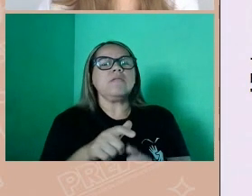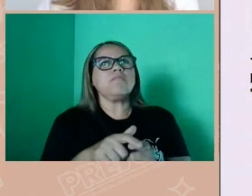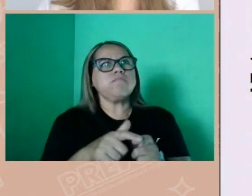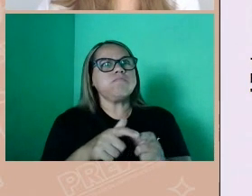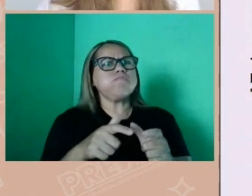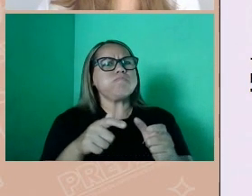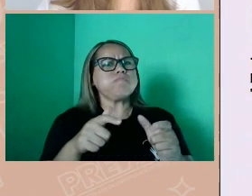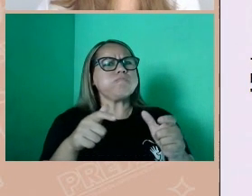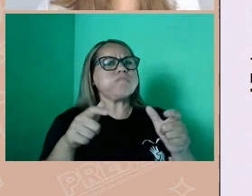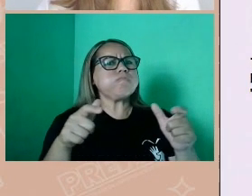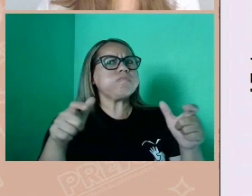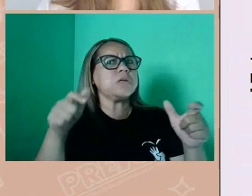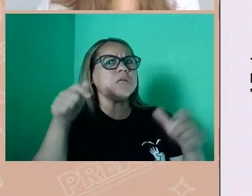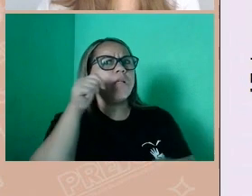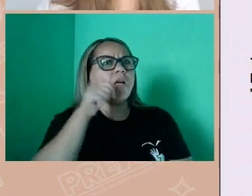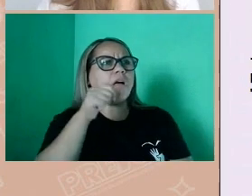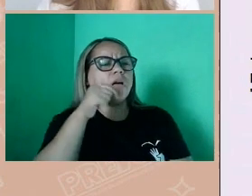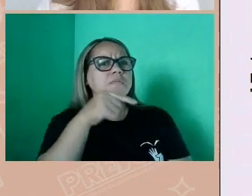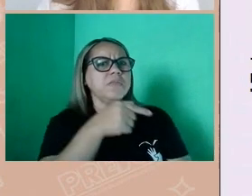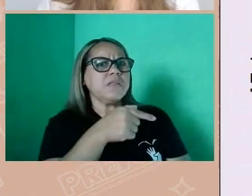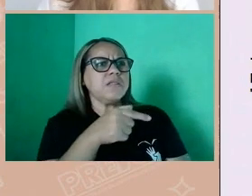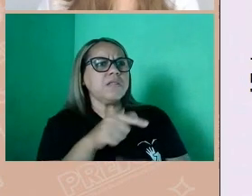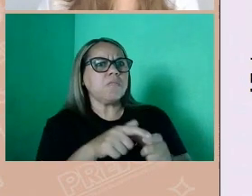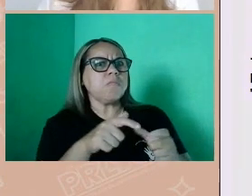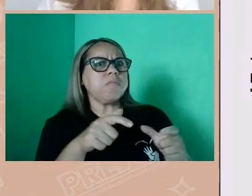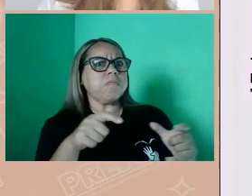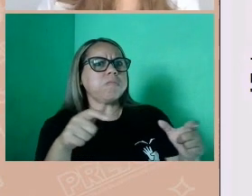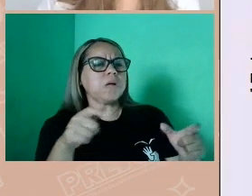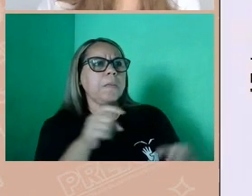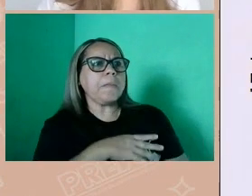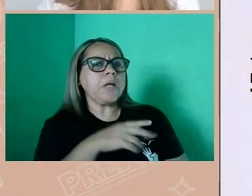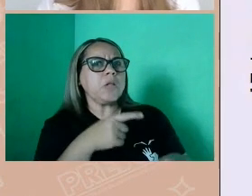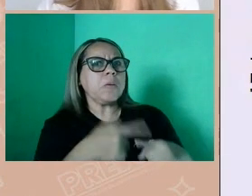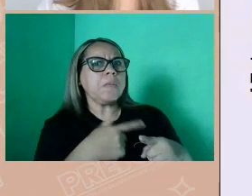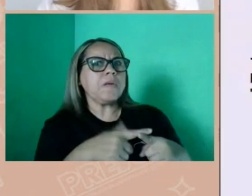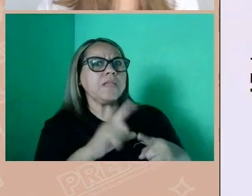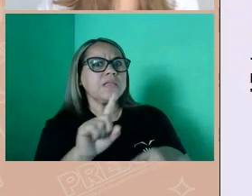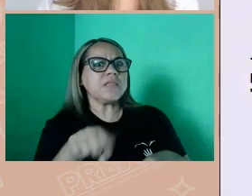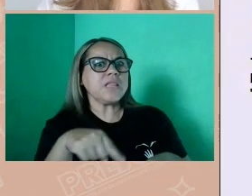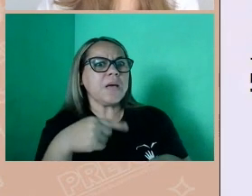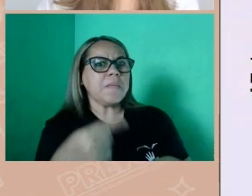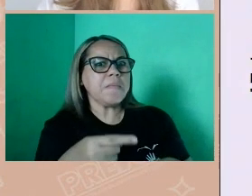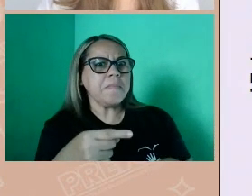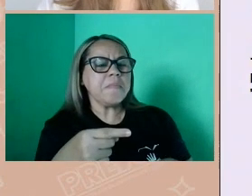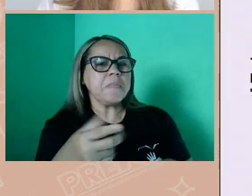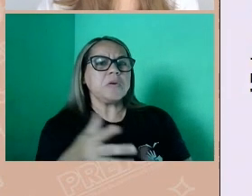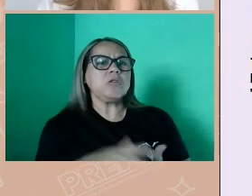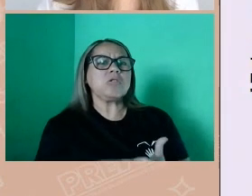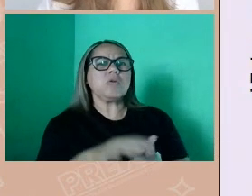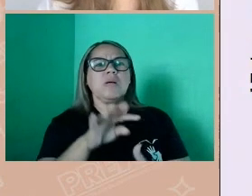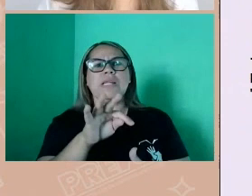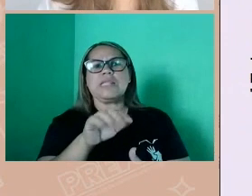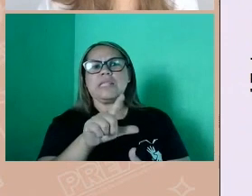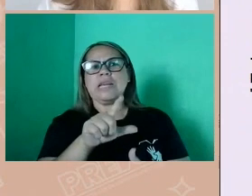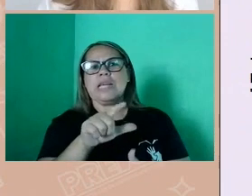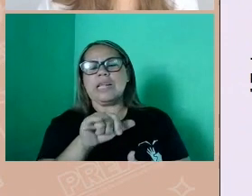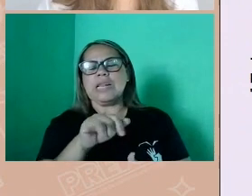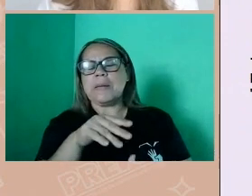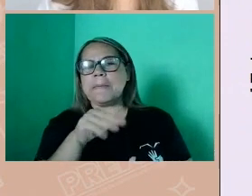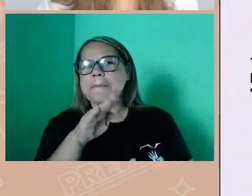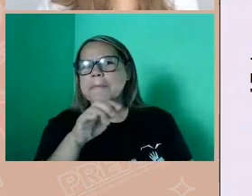mulheres e as garotas no Afeganistão depois que o Talibã disse para as mulheres